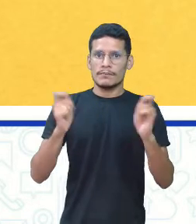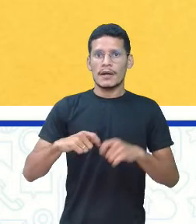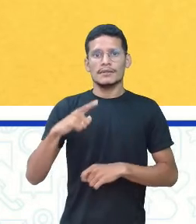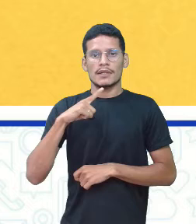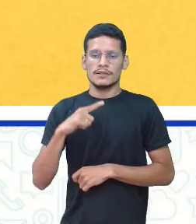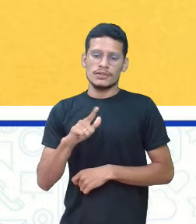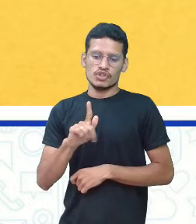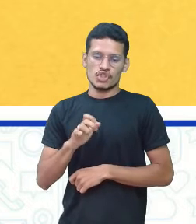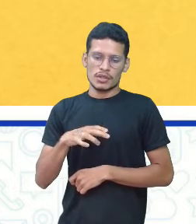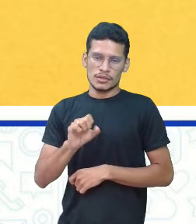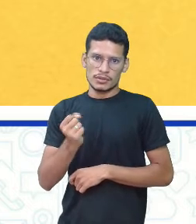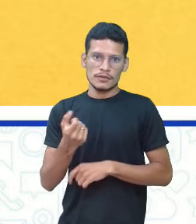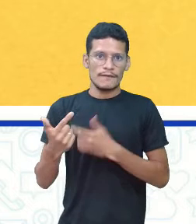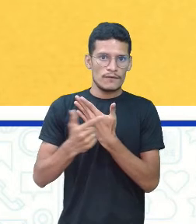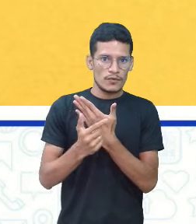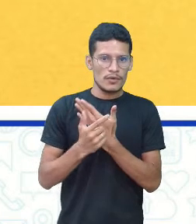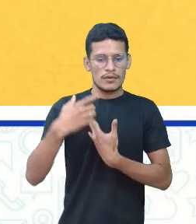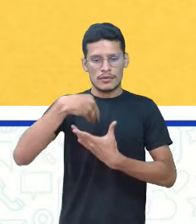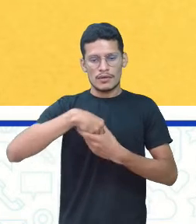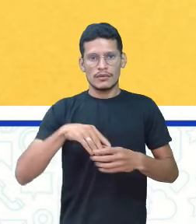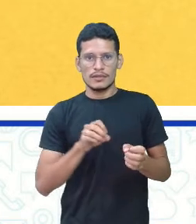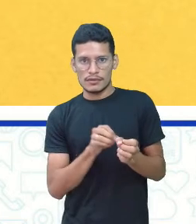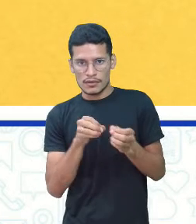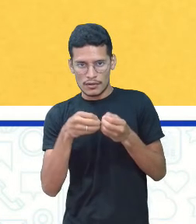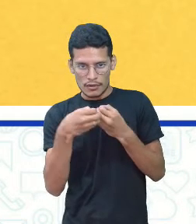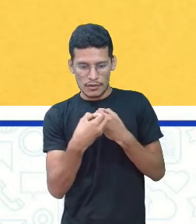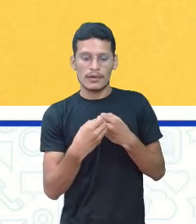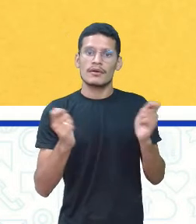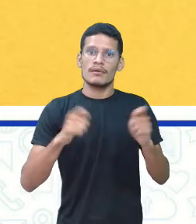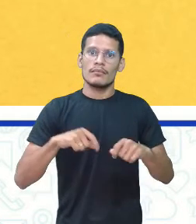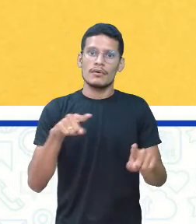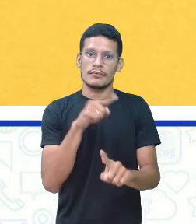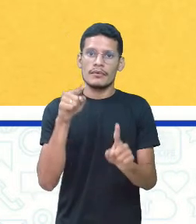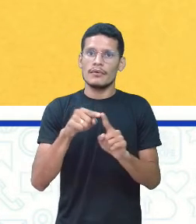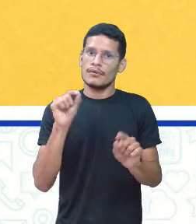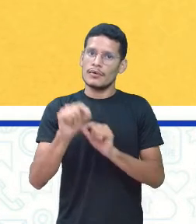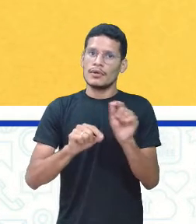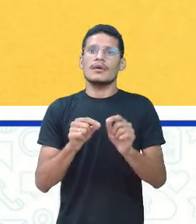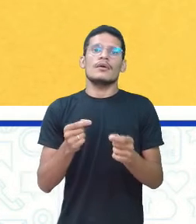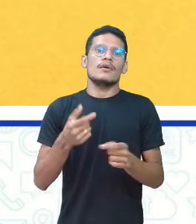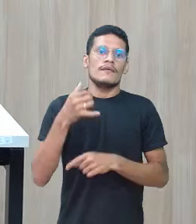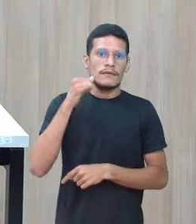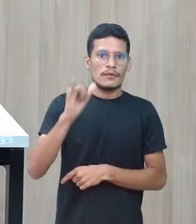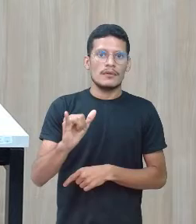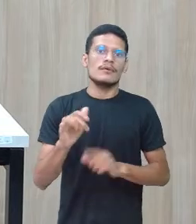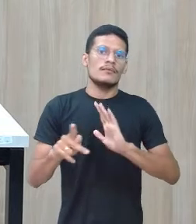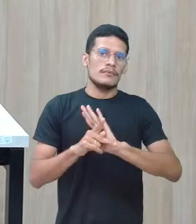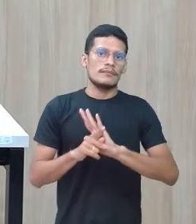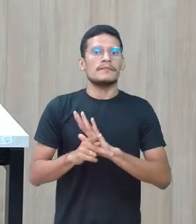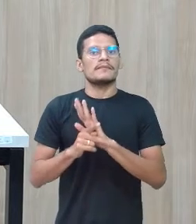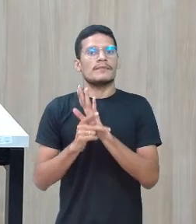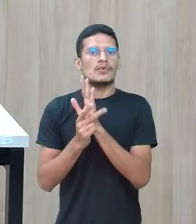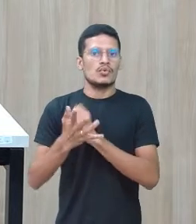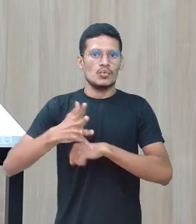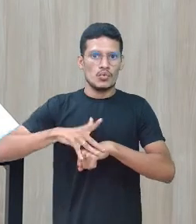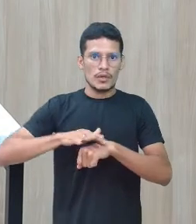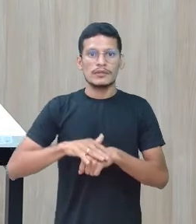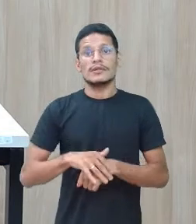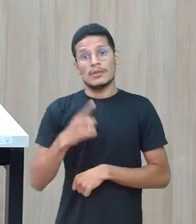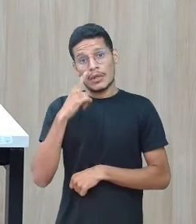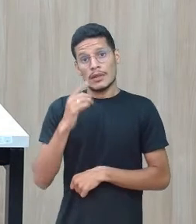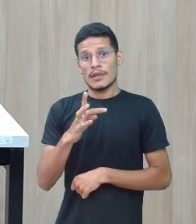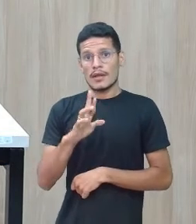genes funcionais no interior das células com o objetivo de tratar doenças. Então, a terapia gênica, ela foi